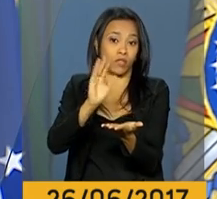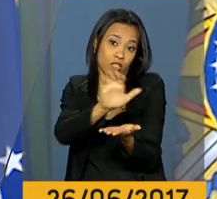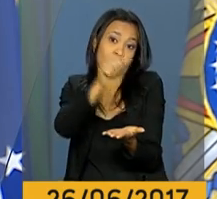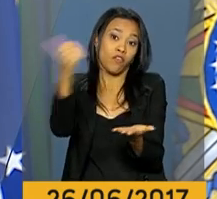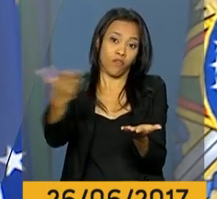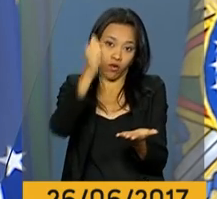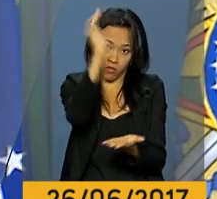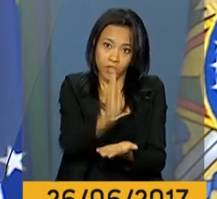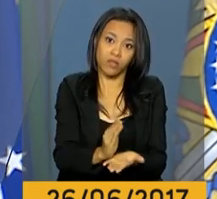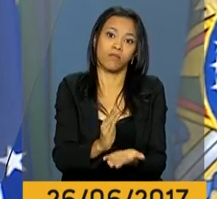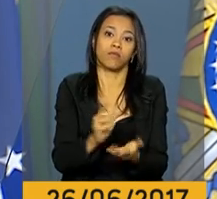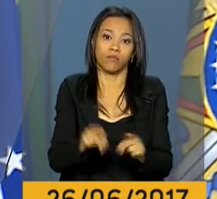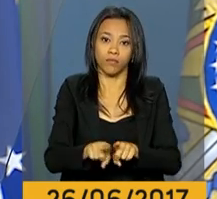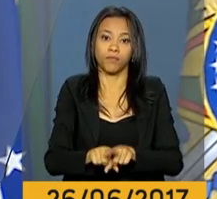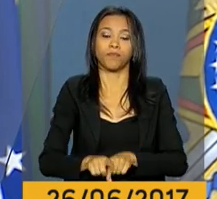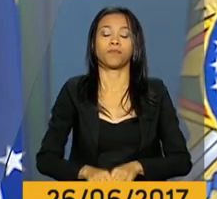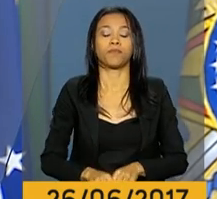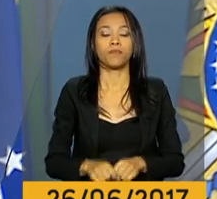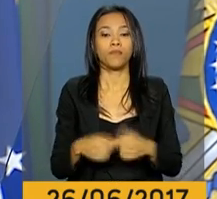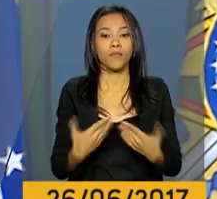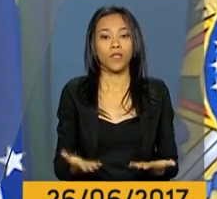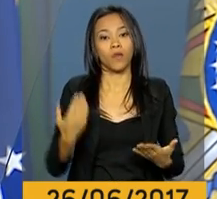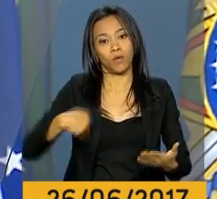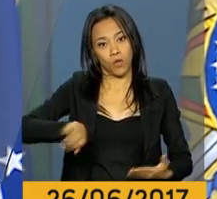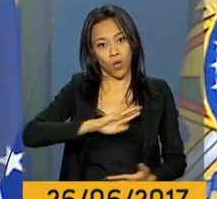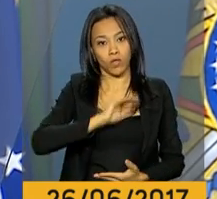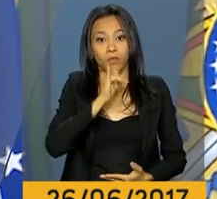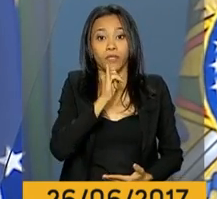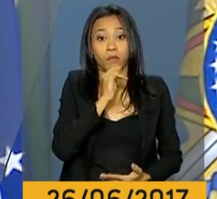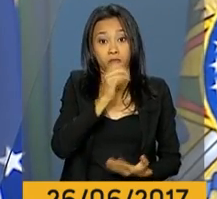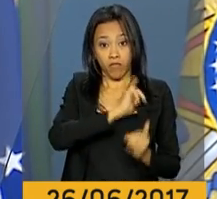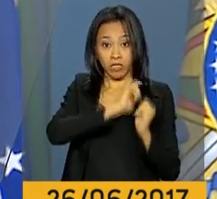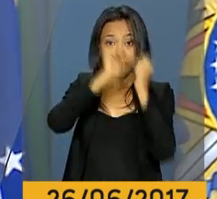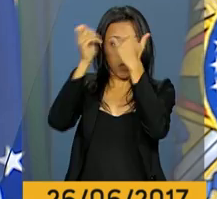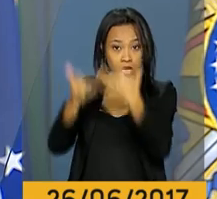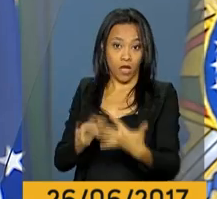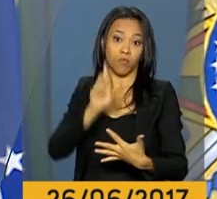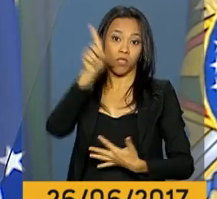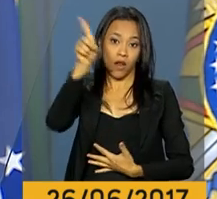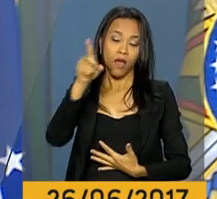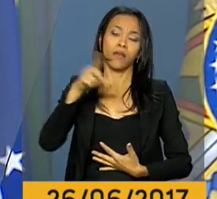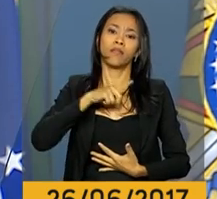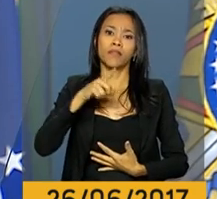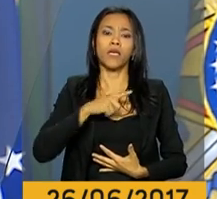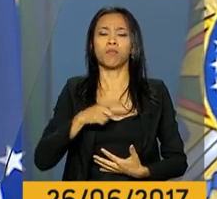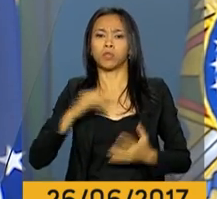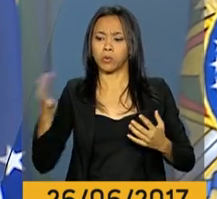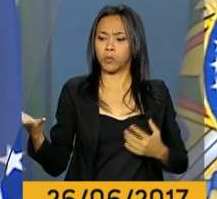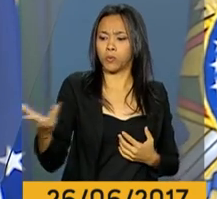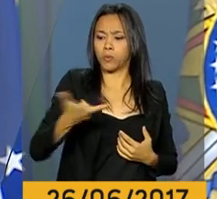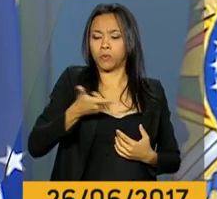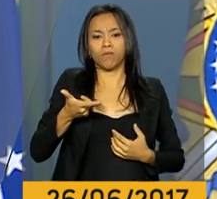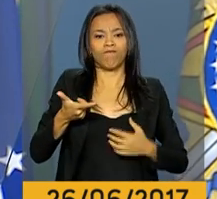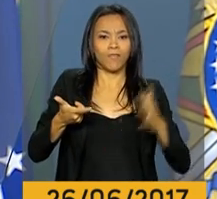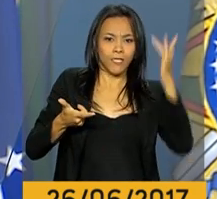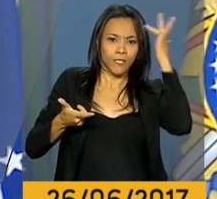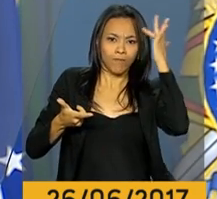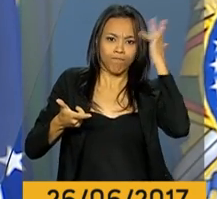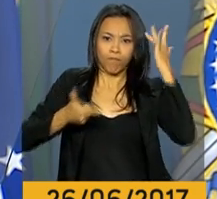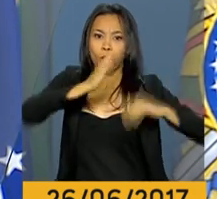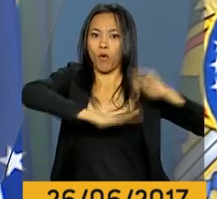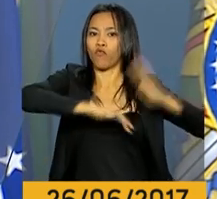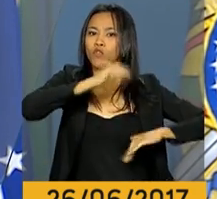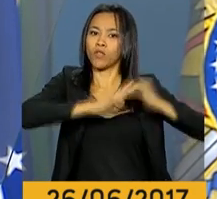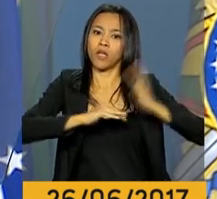estrangeiros eh nós por exemplo dissemos lá Que instituímos eficiência e profissionalismo na